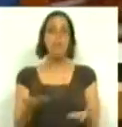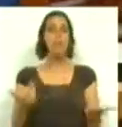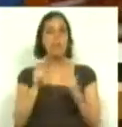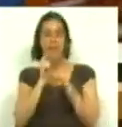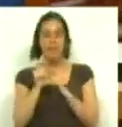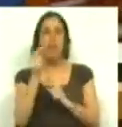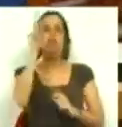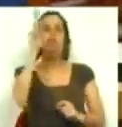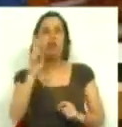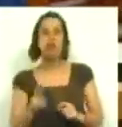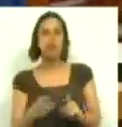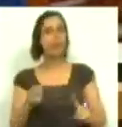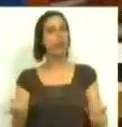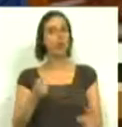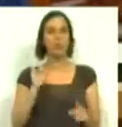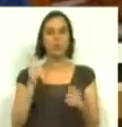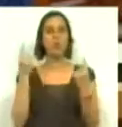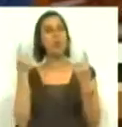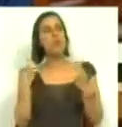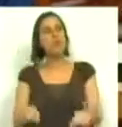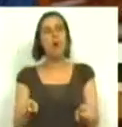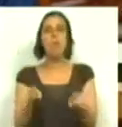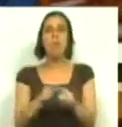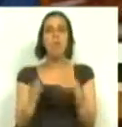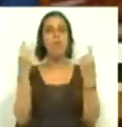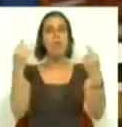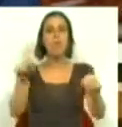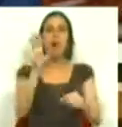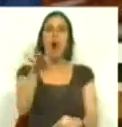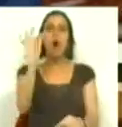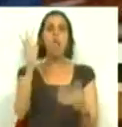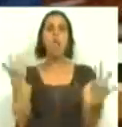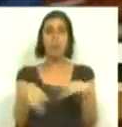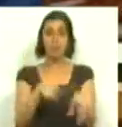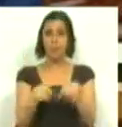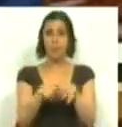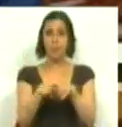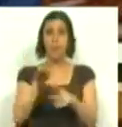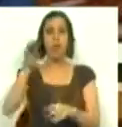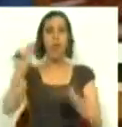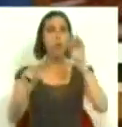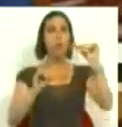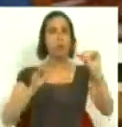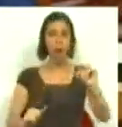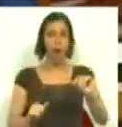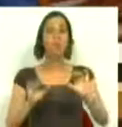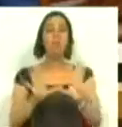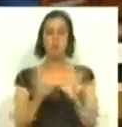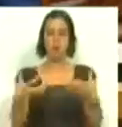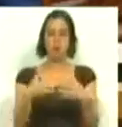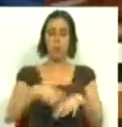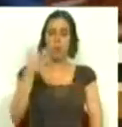que a definição de tarifas não deve restar como uma mera opção política local. O